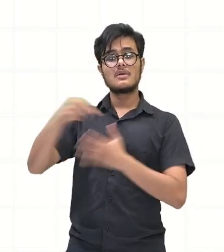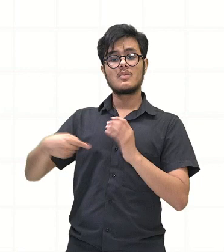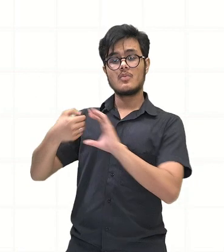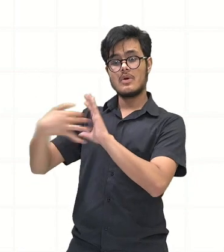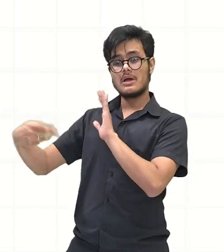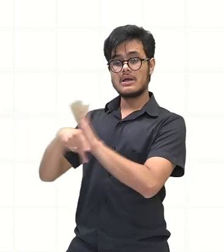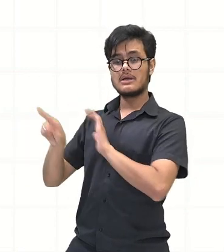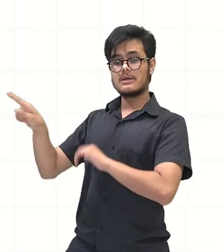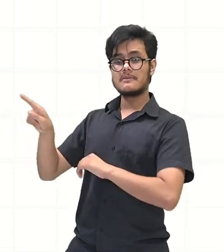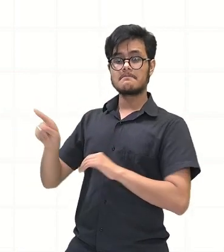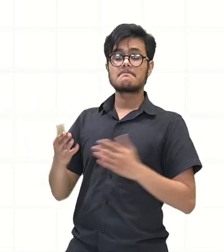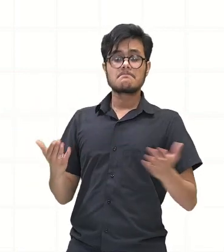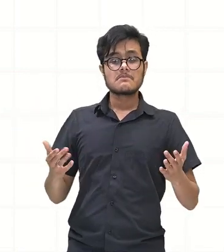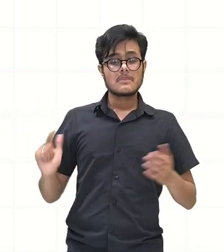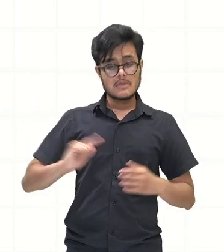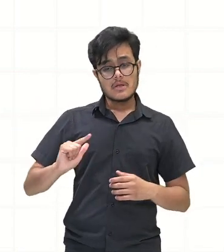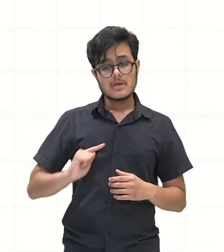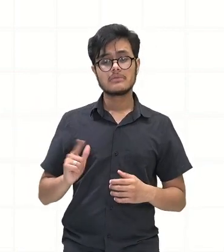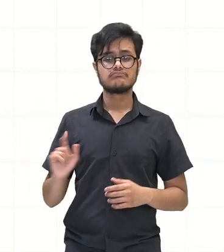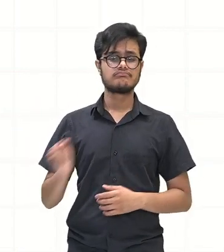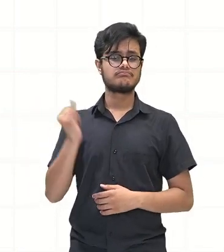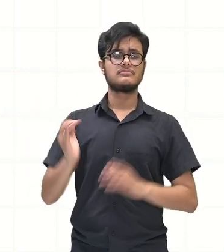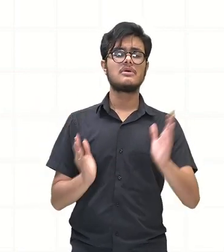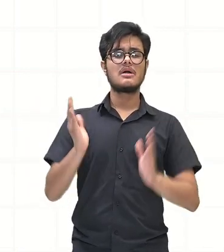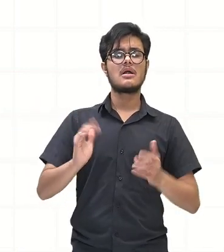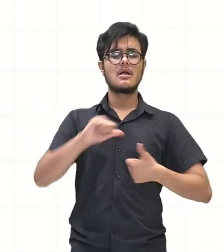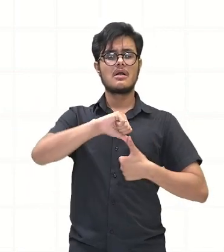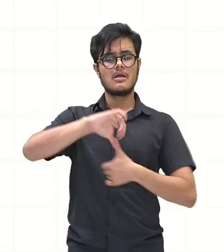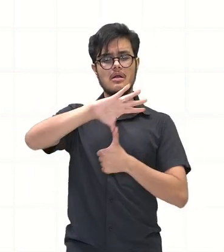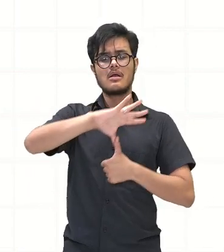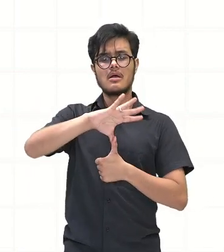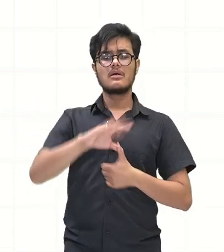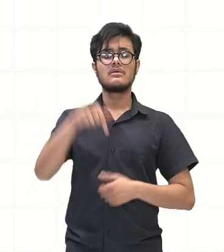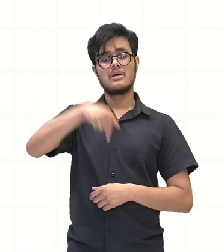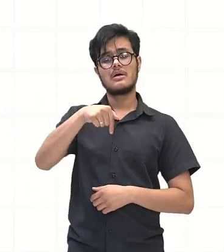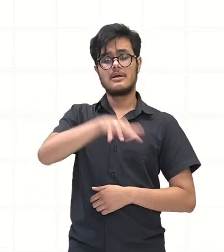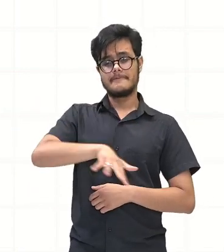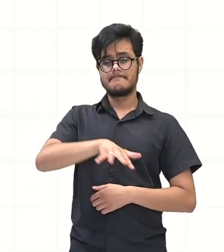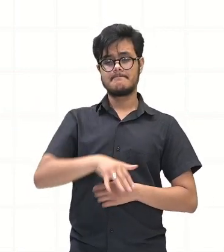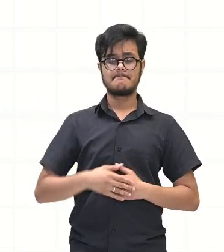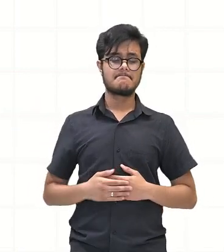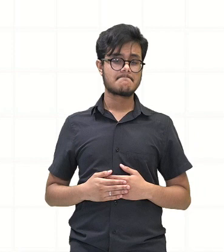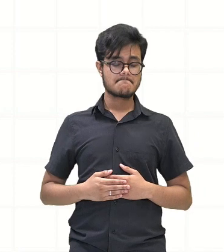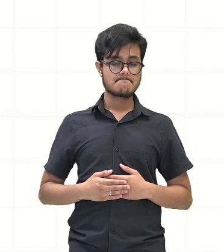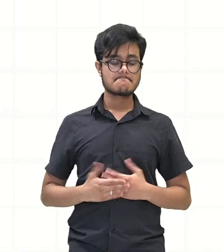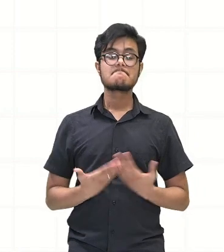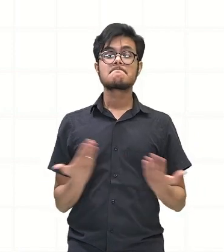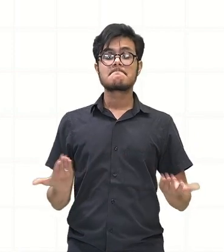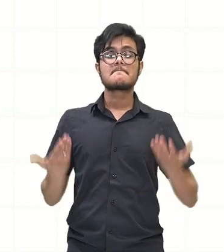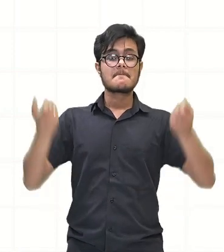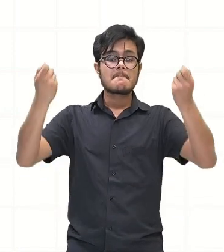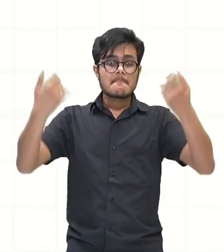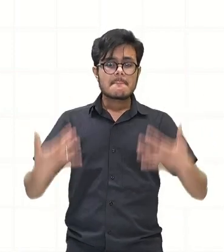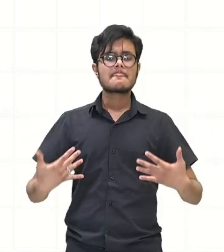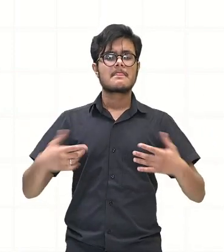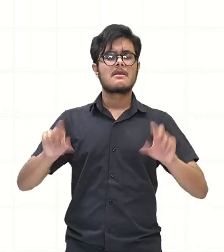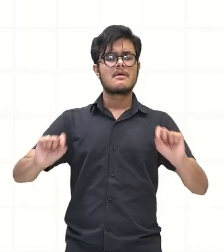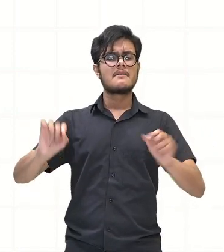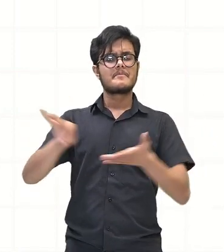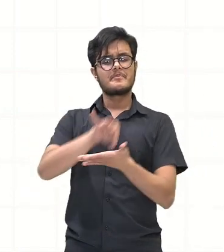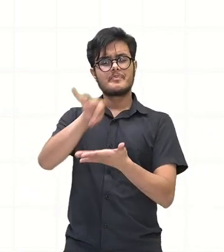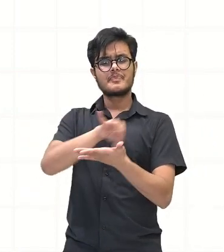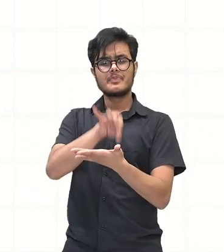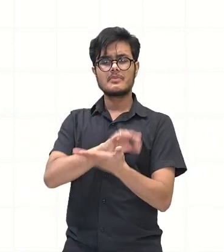características, elas vão ali pontuar os povos da América do Sul. Quando se fala aí da questão da escrita,